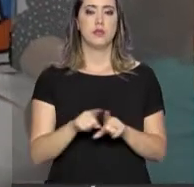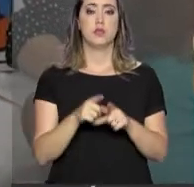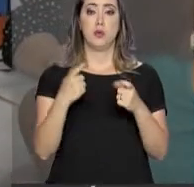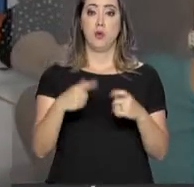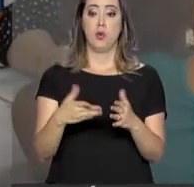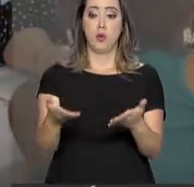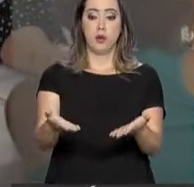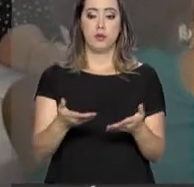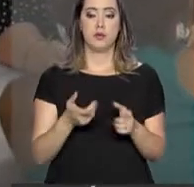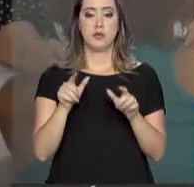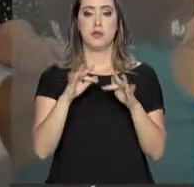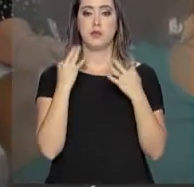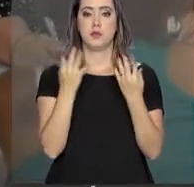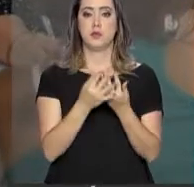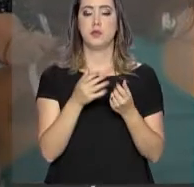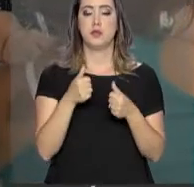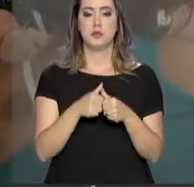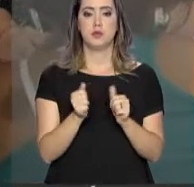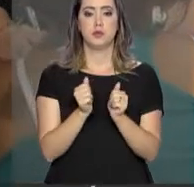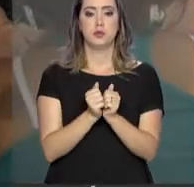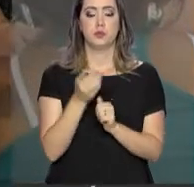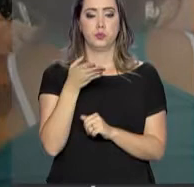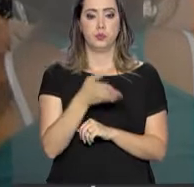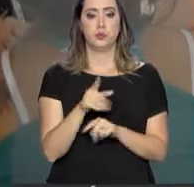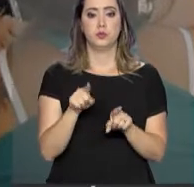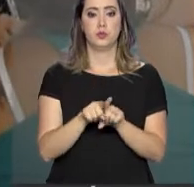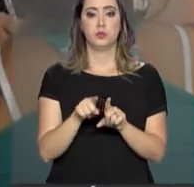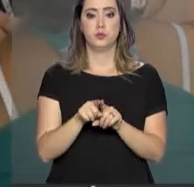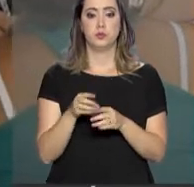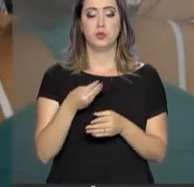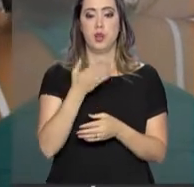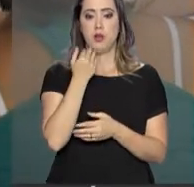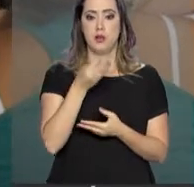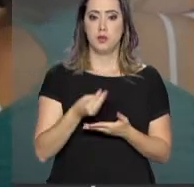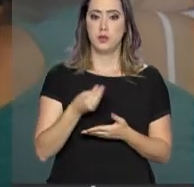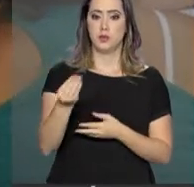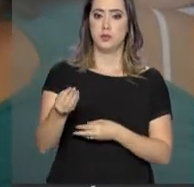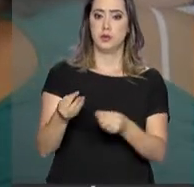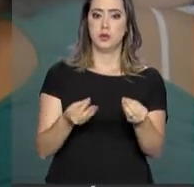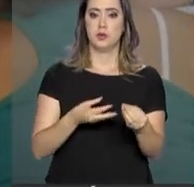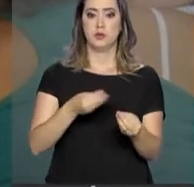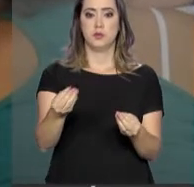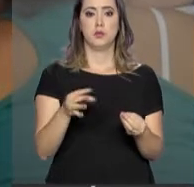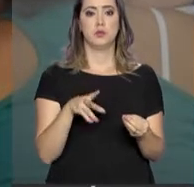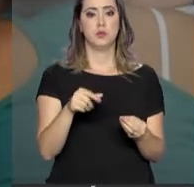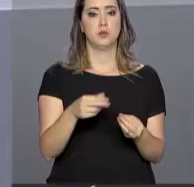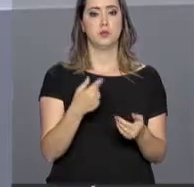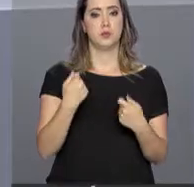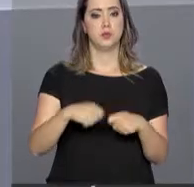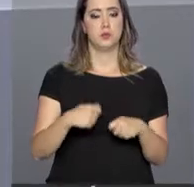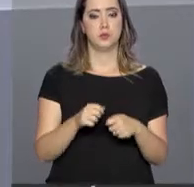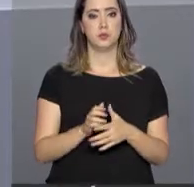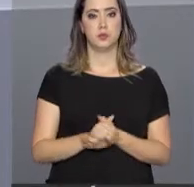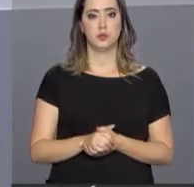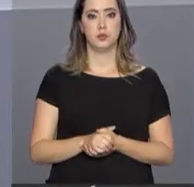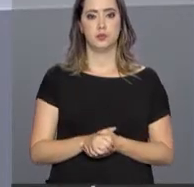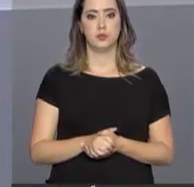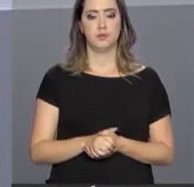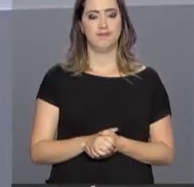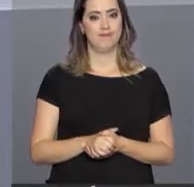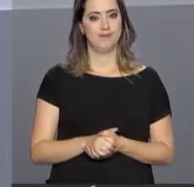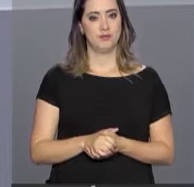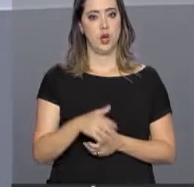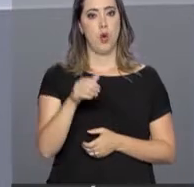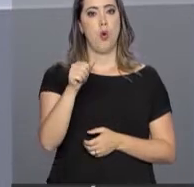que aceitaram ficar ficar bem né além de fornecimento de alimentação e tudo mais um arquivo